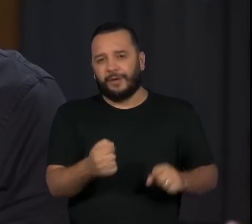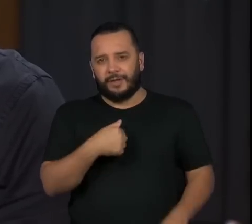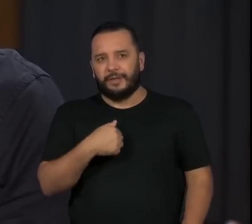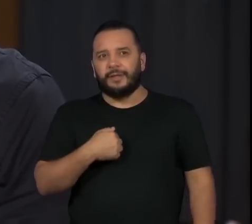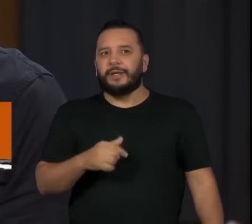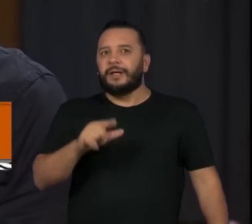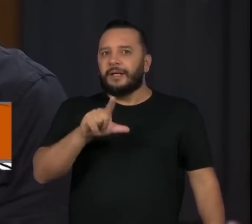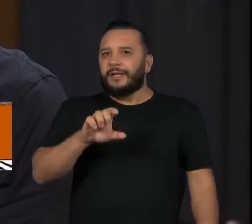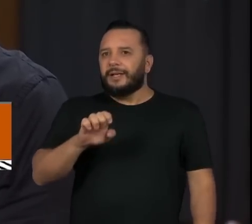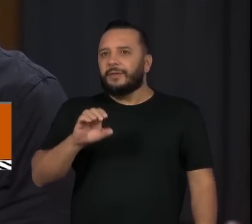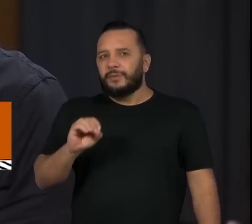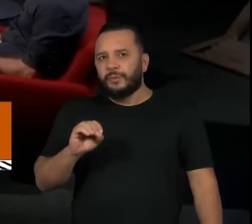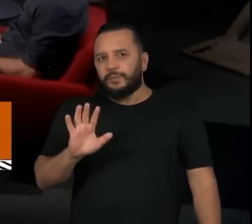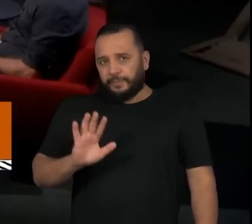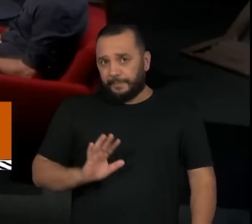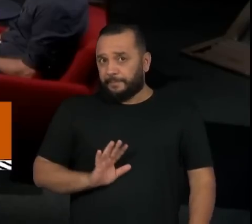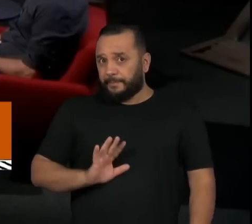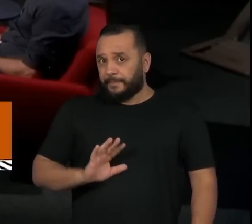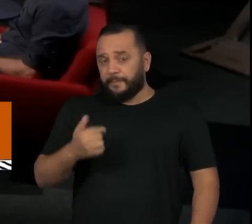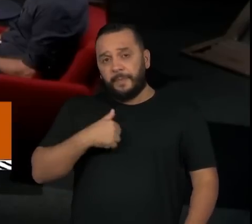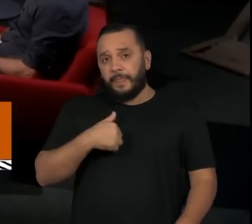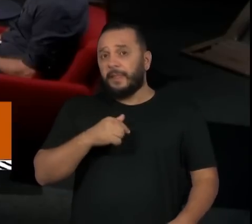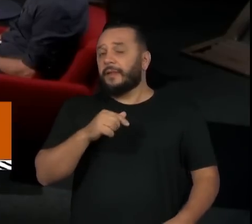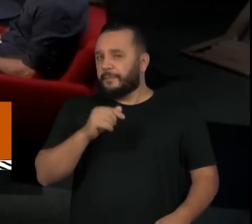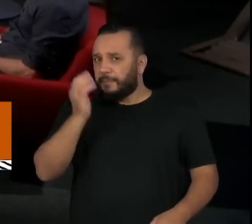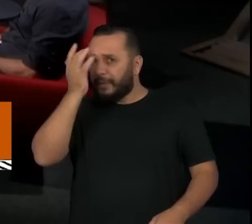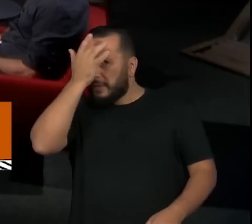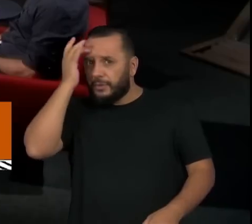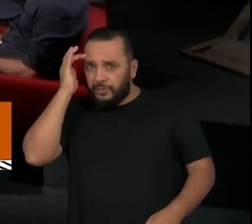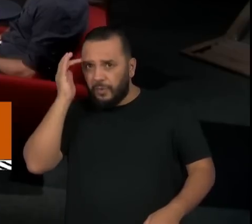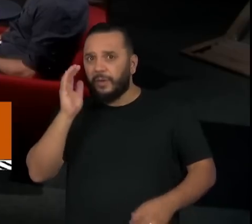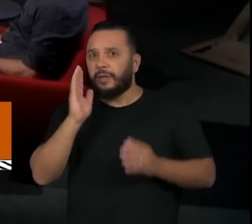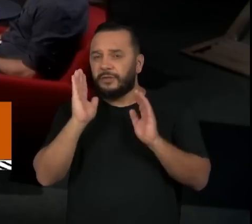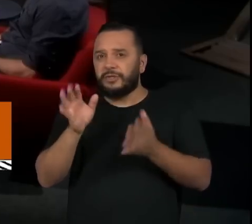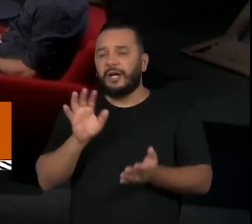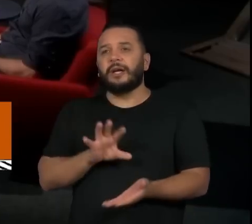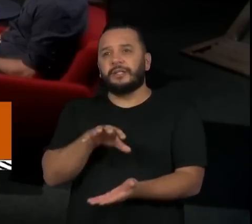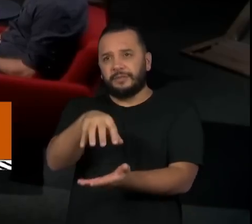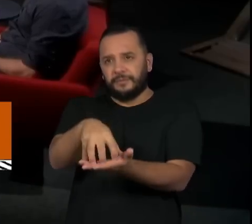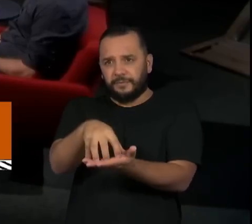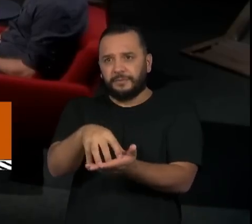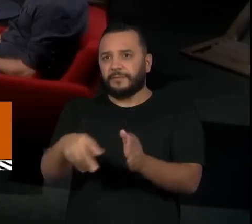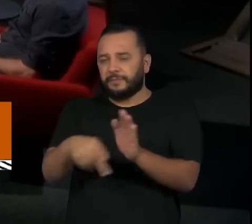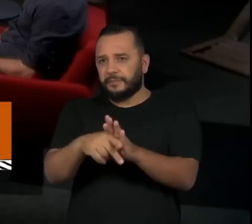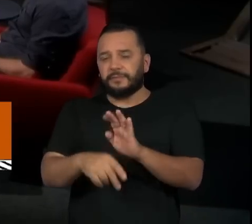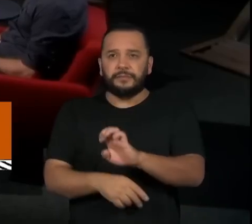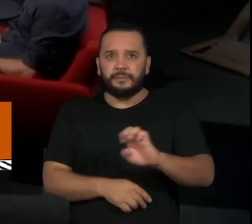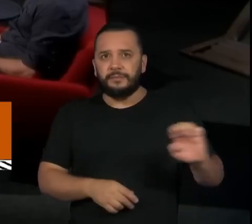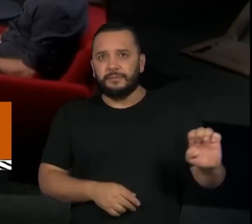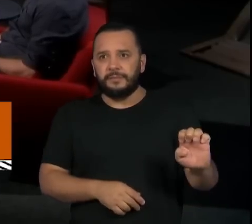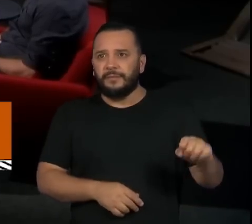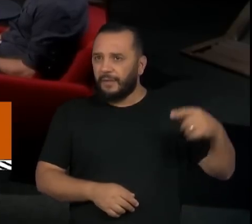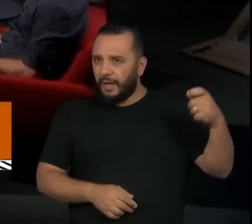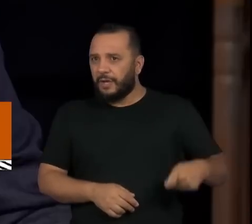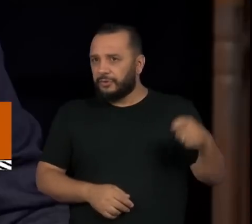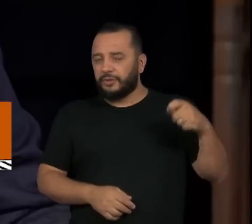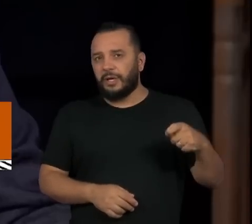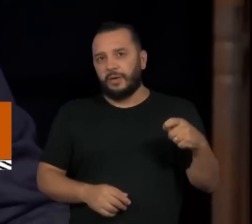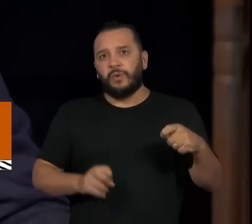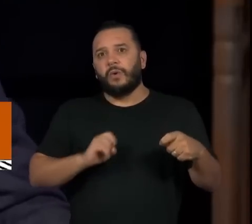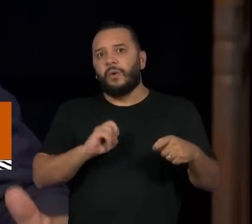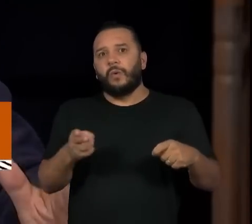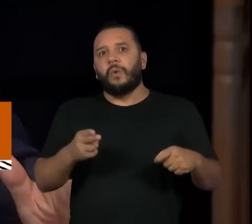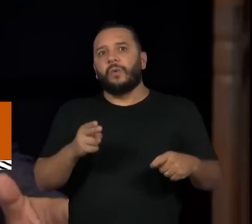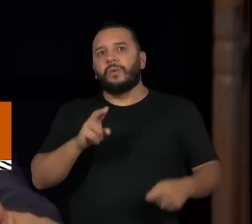Léo, ele considera fazer uma aproximação com pessoas e entidades da esquerda radical ou o propósito do